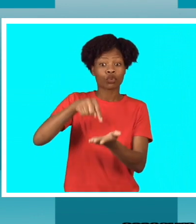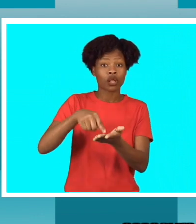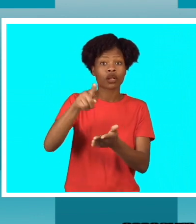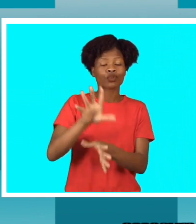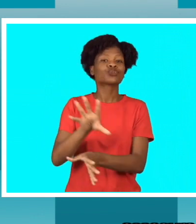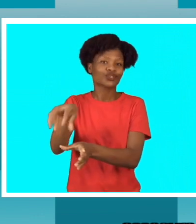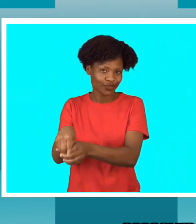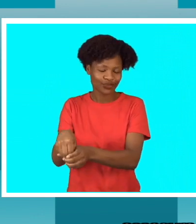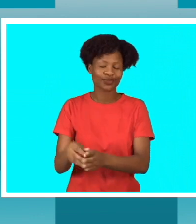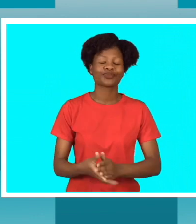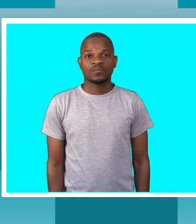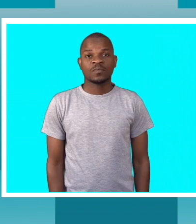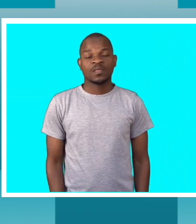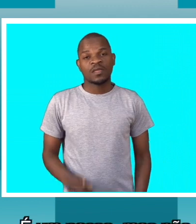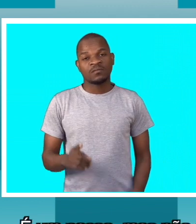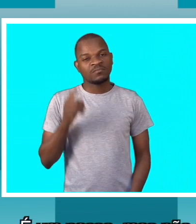serão inclusivas.